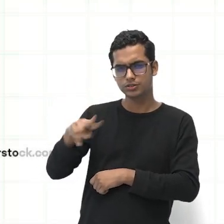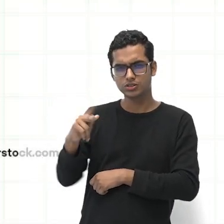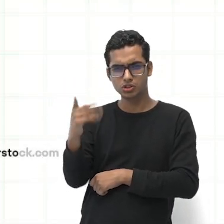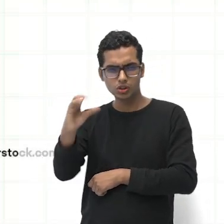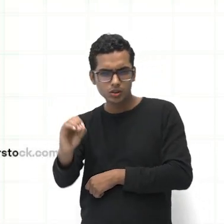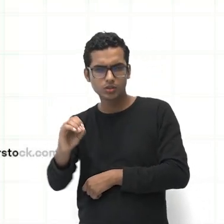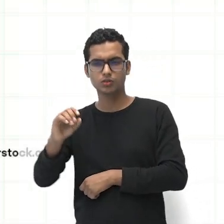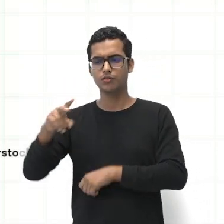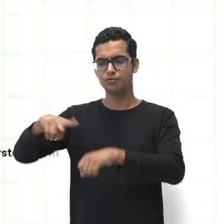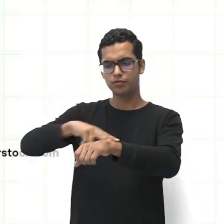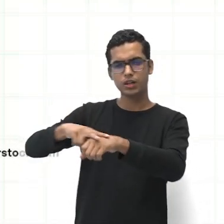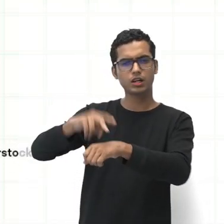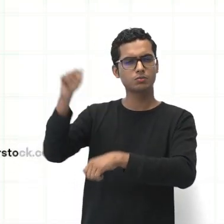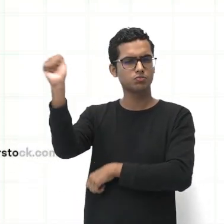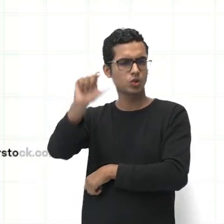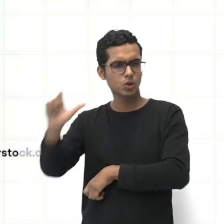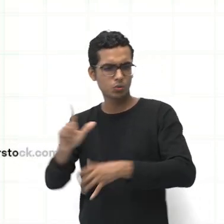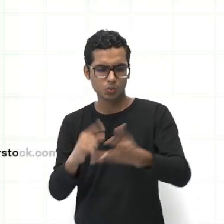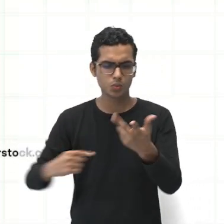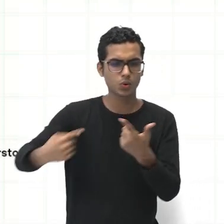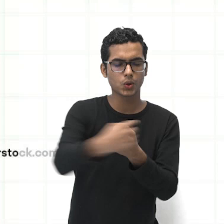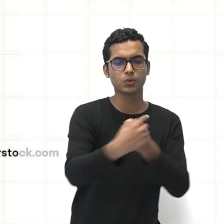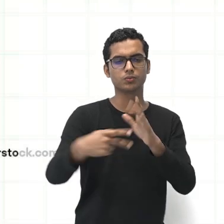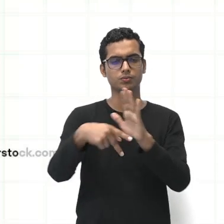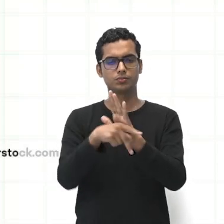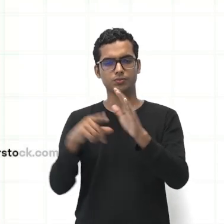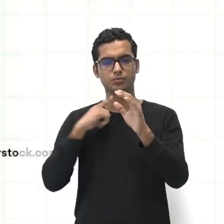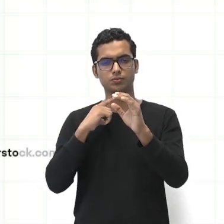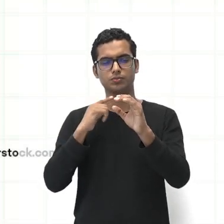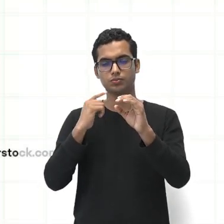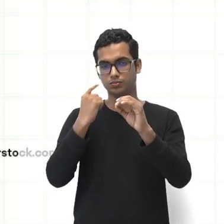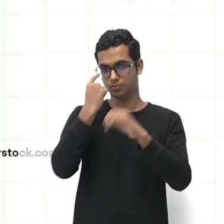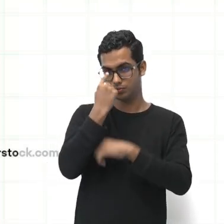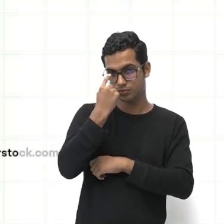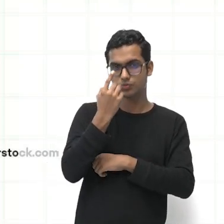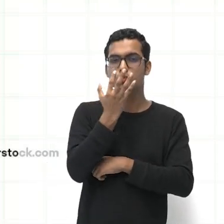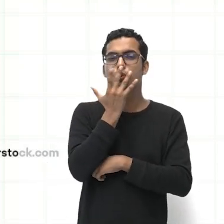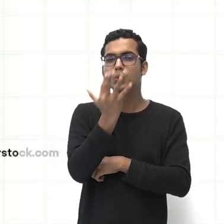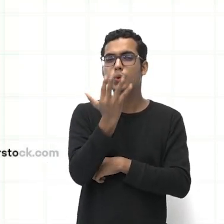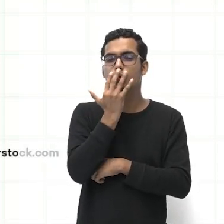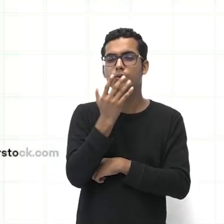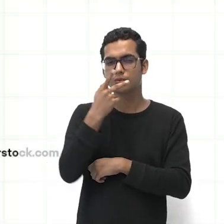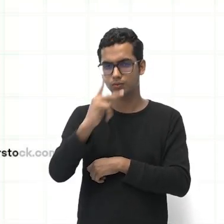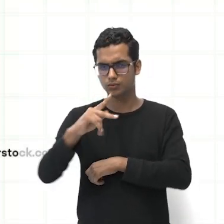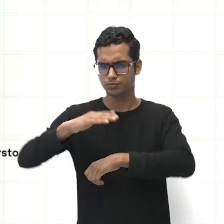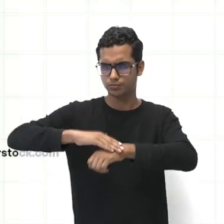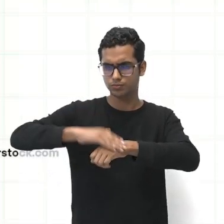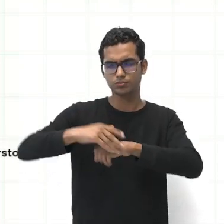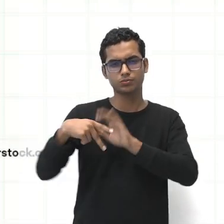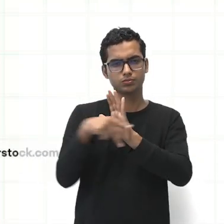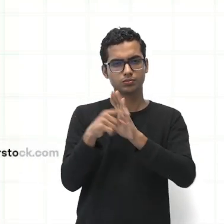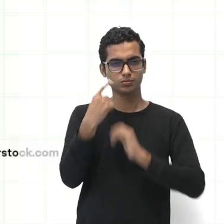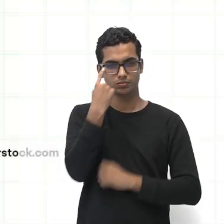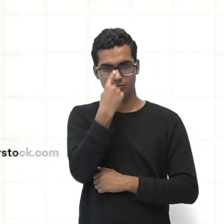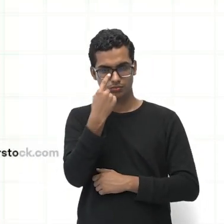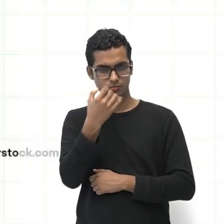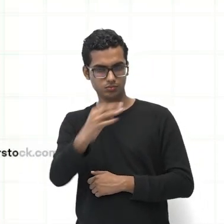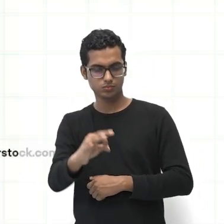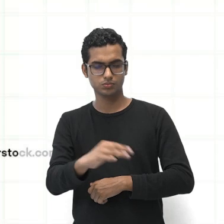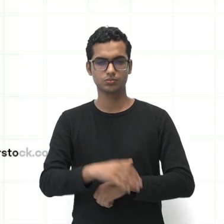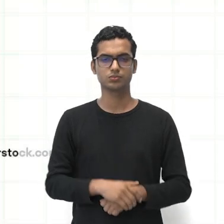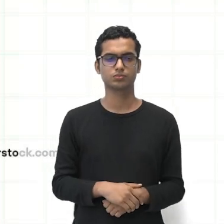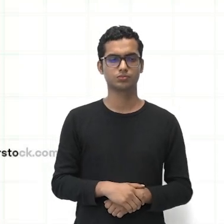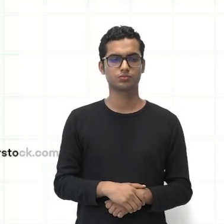a íris é essa parte aqui colorida do seu olho, certo?